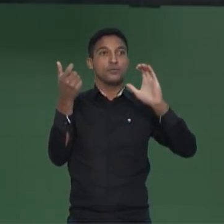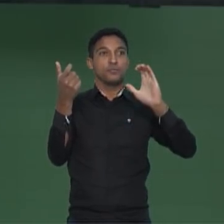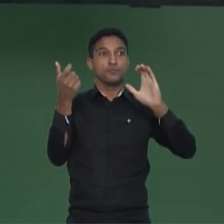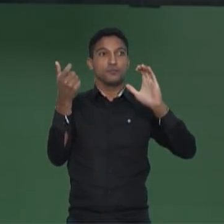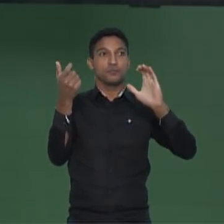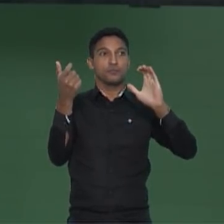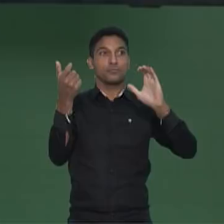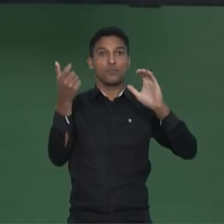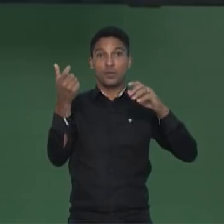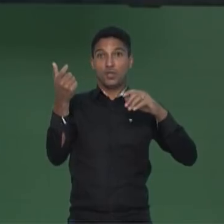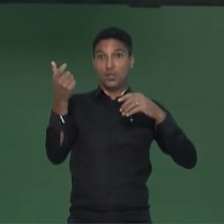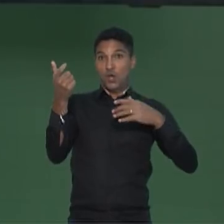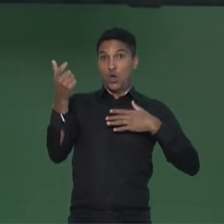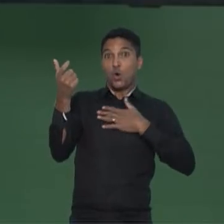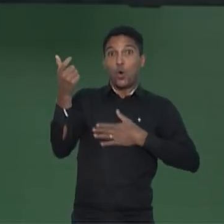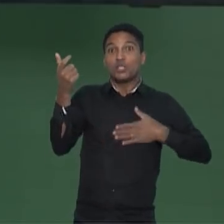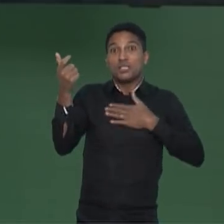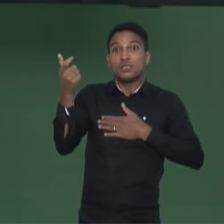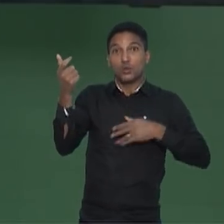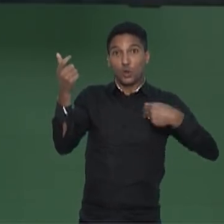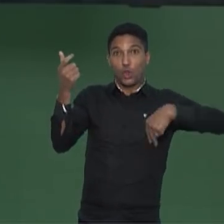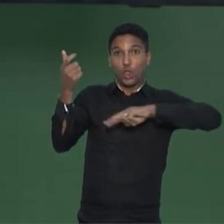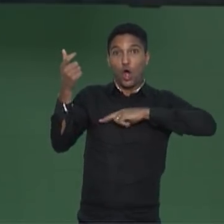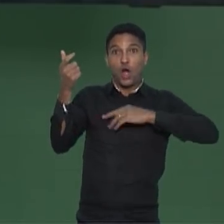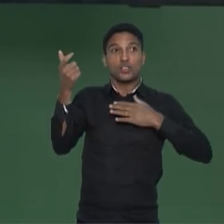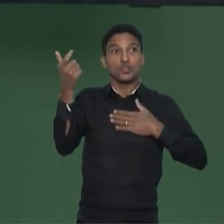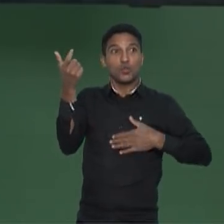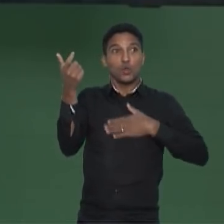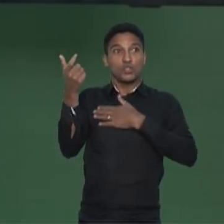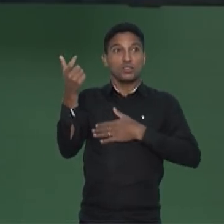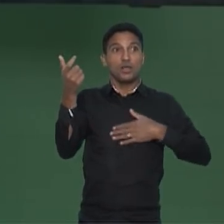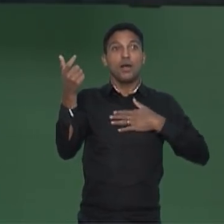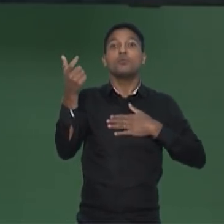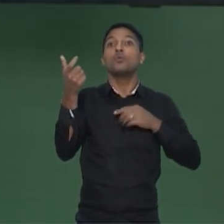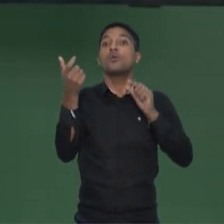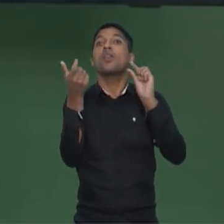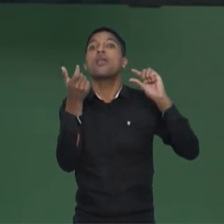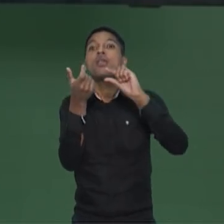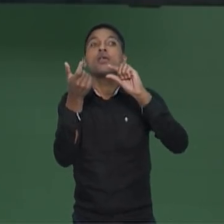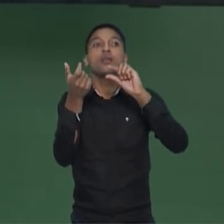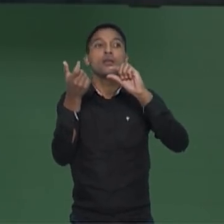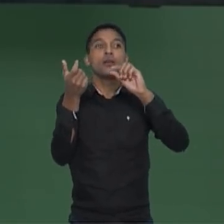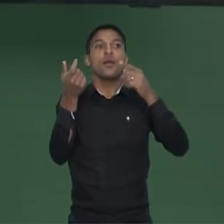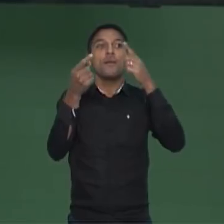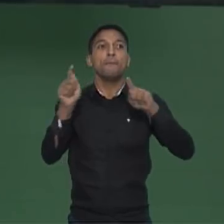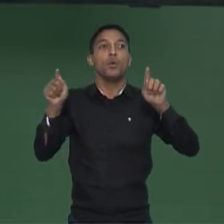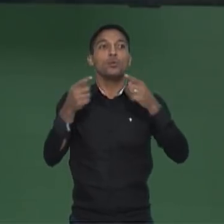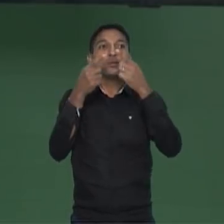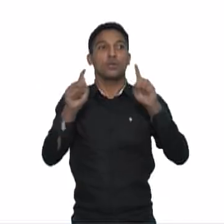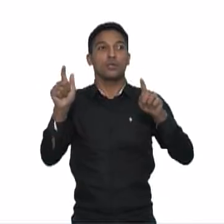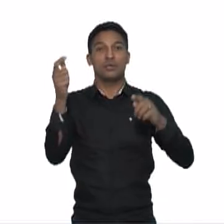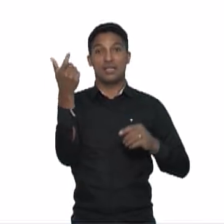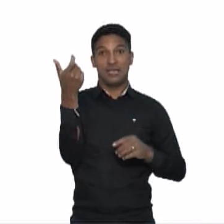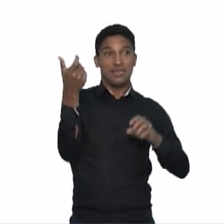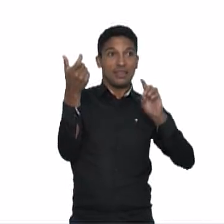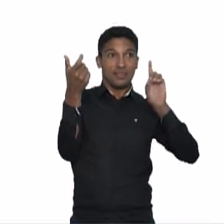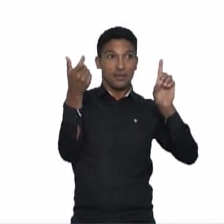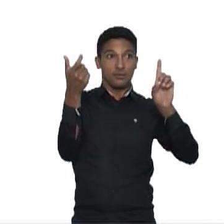é necessário uma preposição e não é qualquer uma. Pense bem, é a adequada. Pode responder.